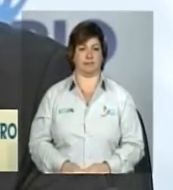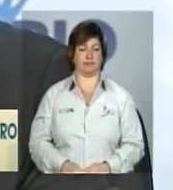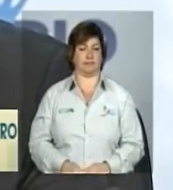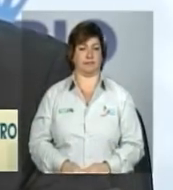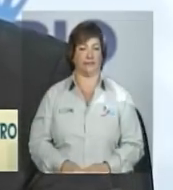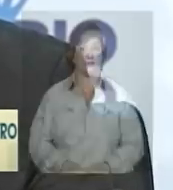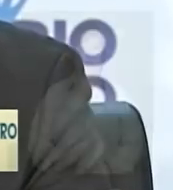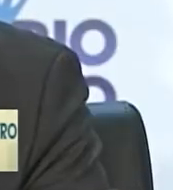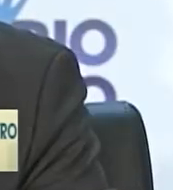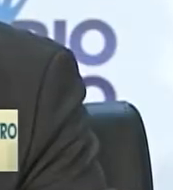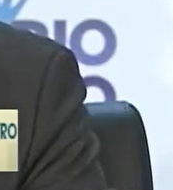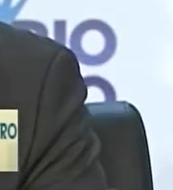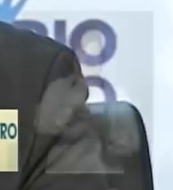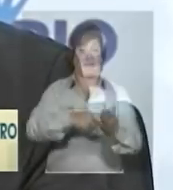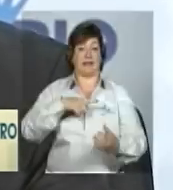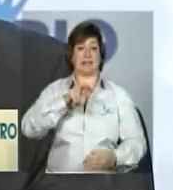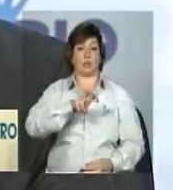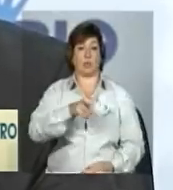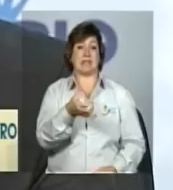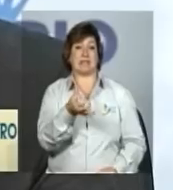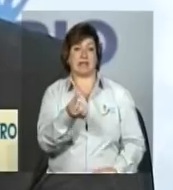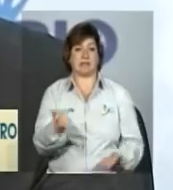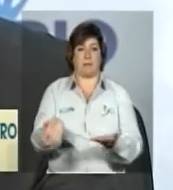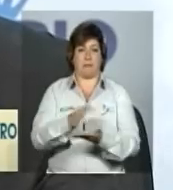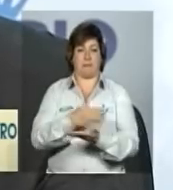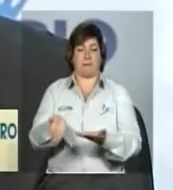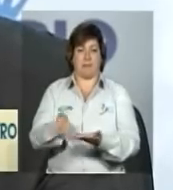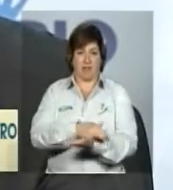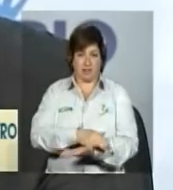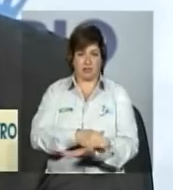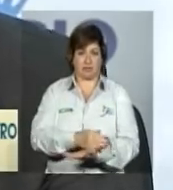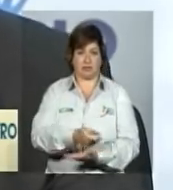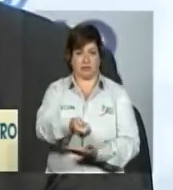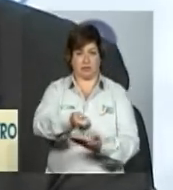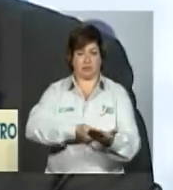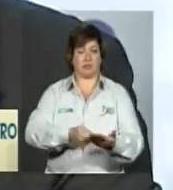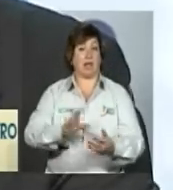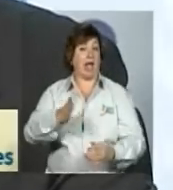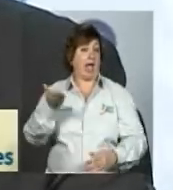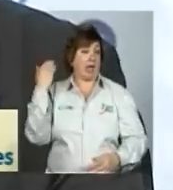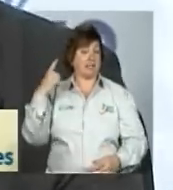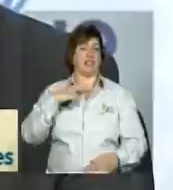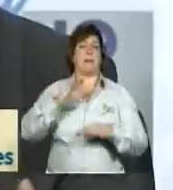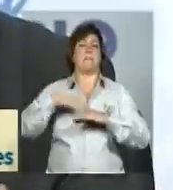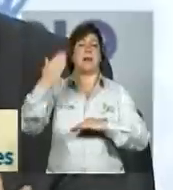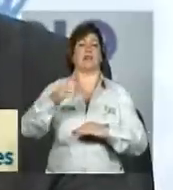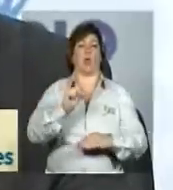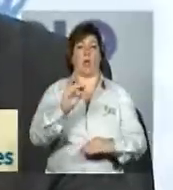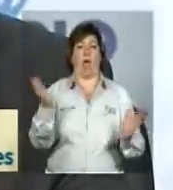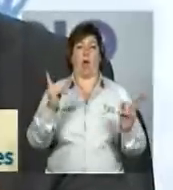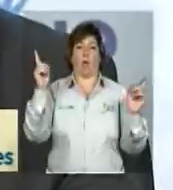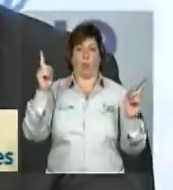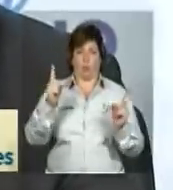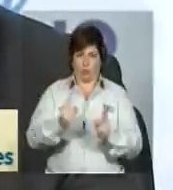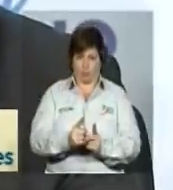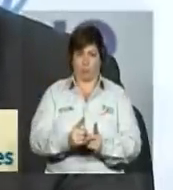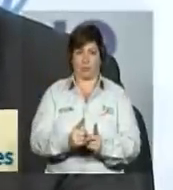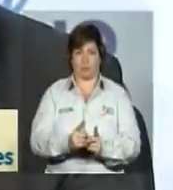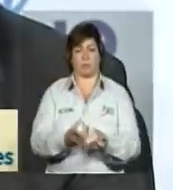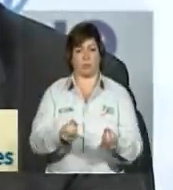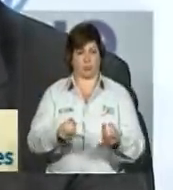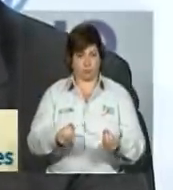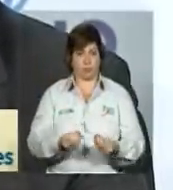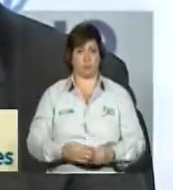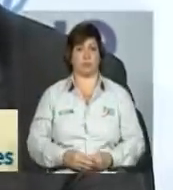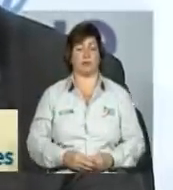O texto tem 56 páginas. Se não me engano, o texto anterior tinha mais de 80, de modo que ele emagreceu